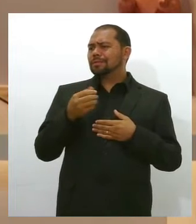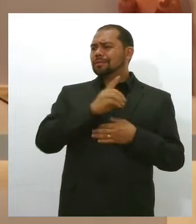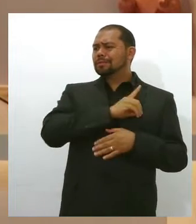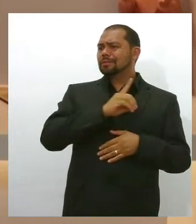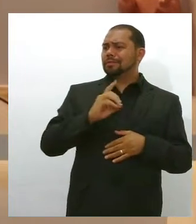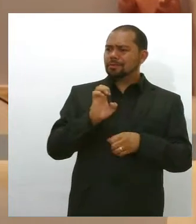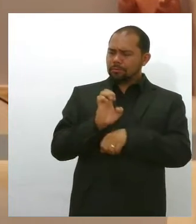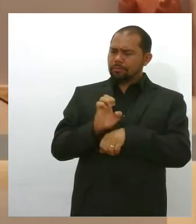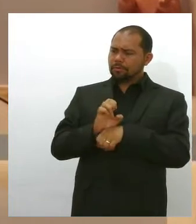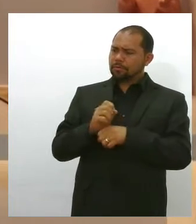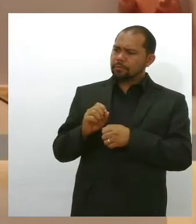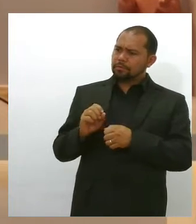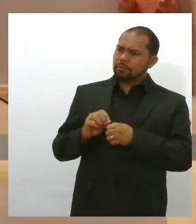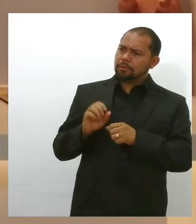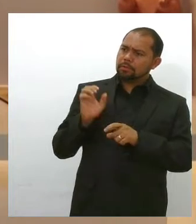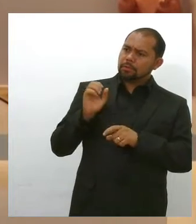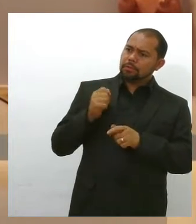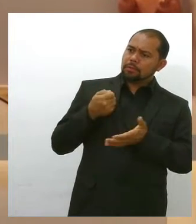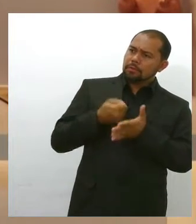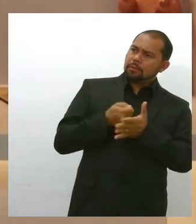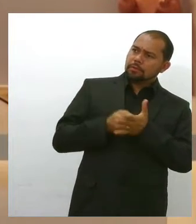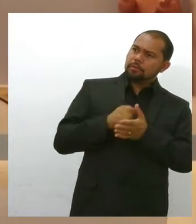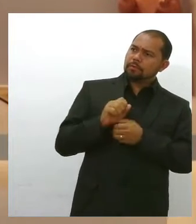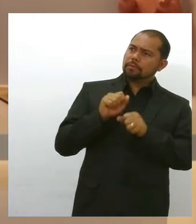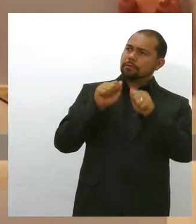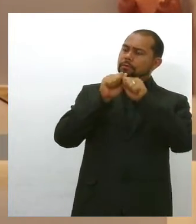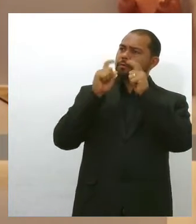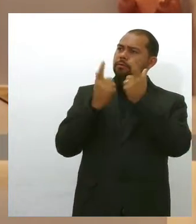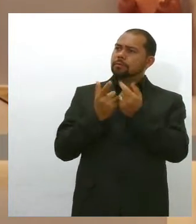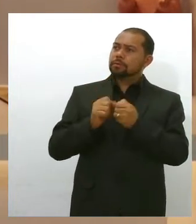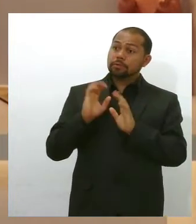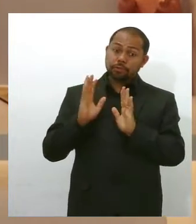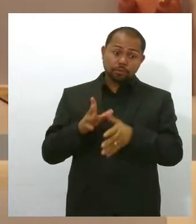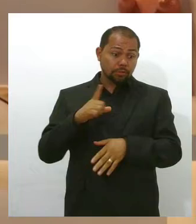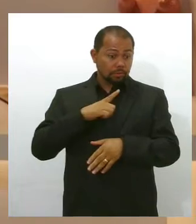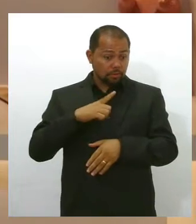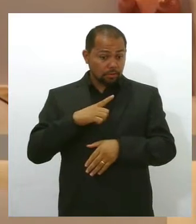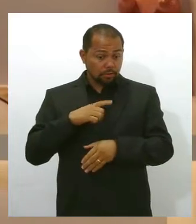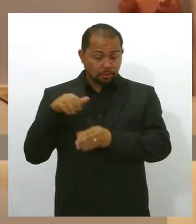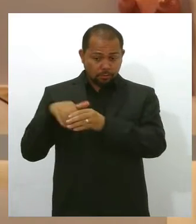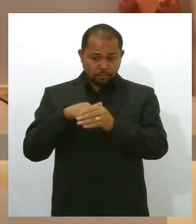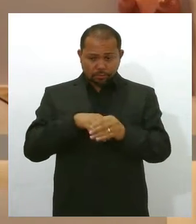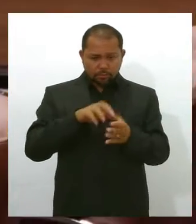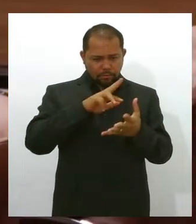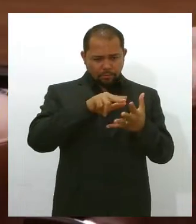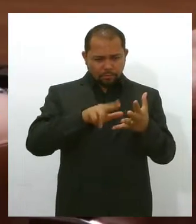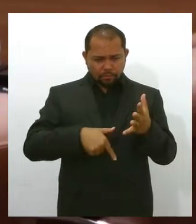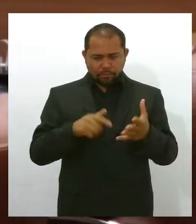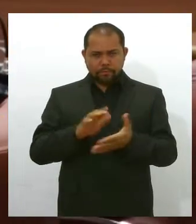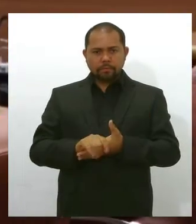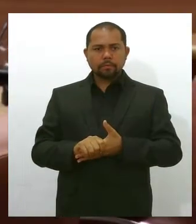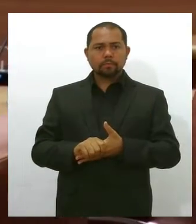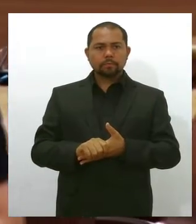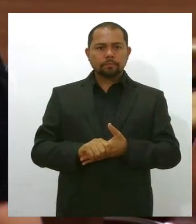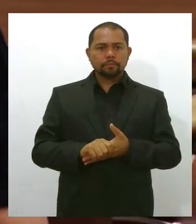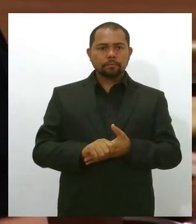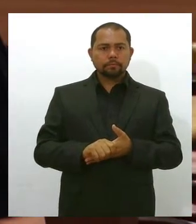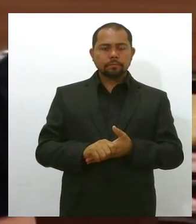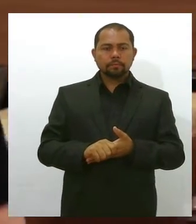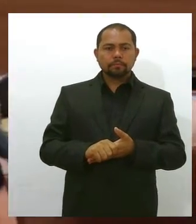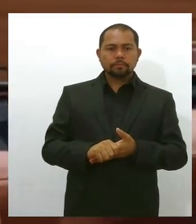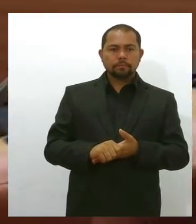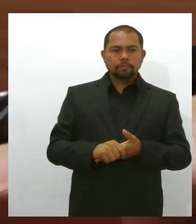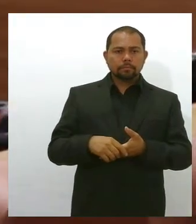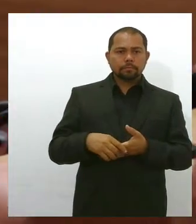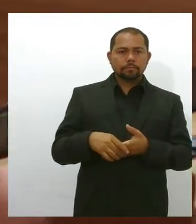defender na Assembleia já que ele recebeu votos de vários lugares não concentrado de determinado lugar é aqui no plenário da Assembleia